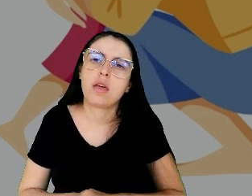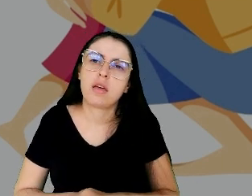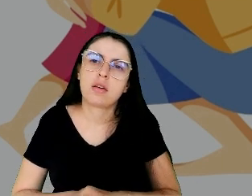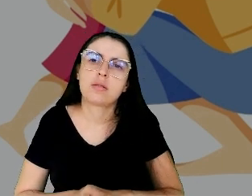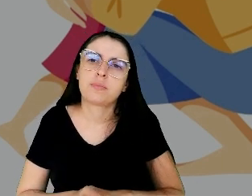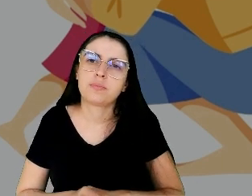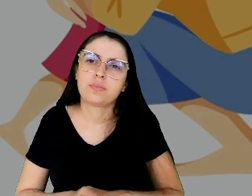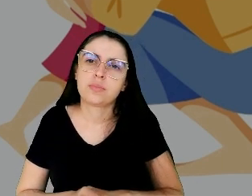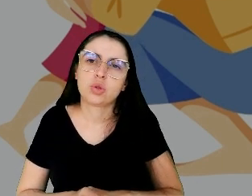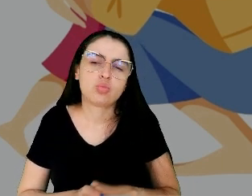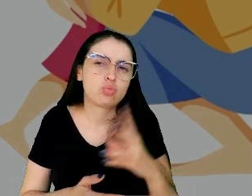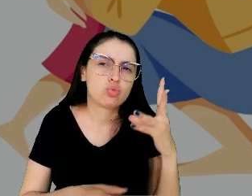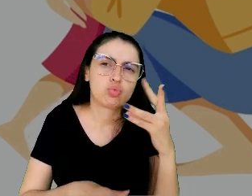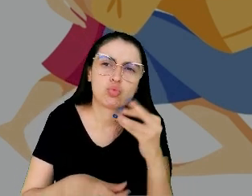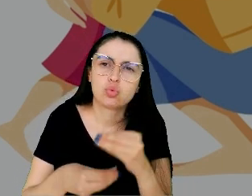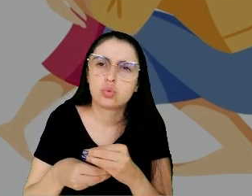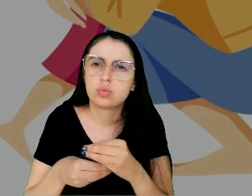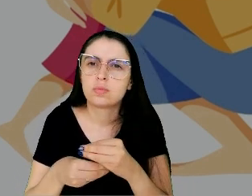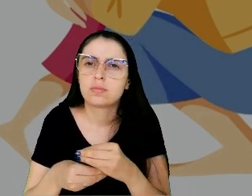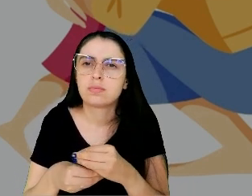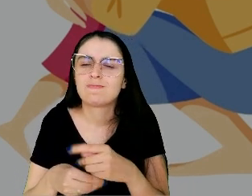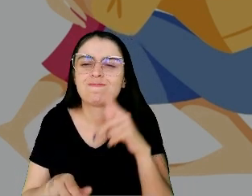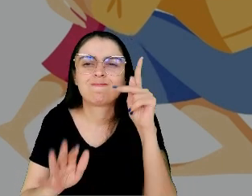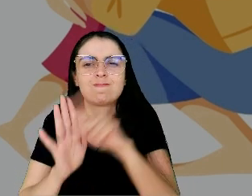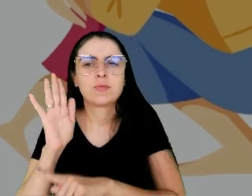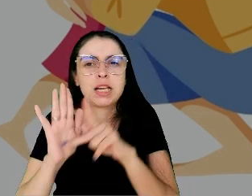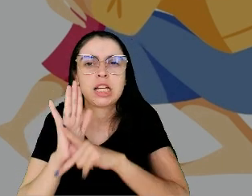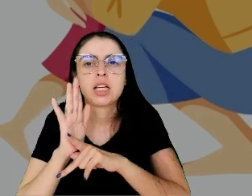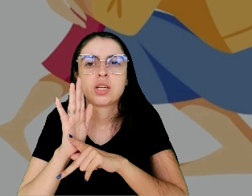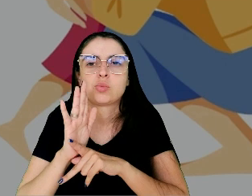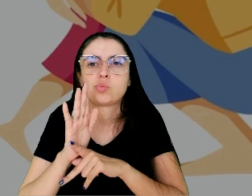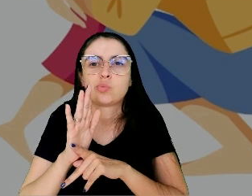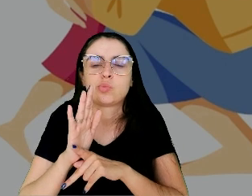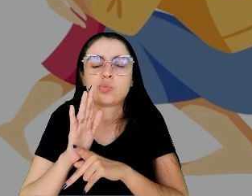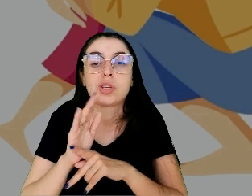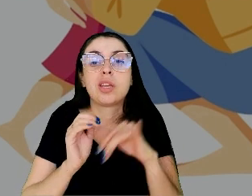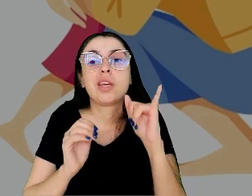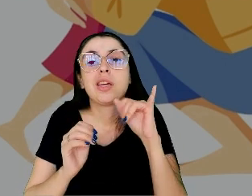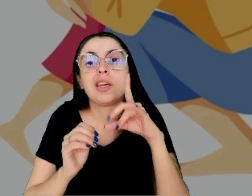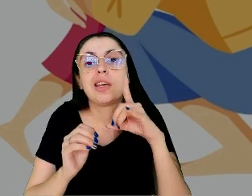concatenação de todo o plano hidrológico, ou seja,